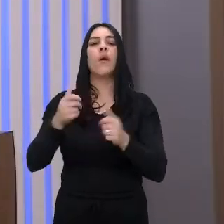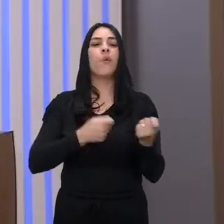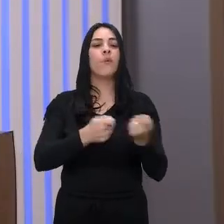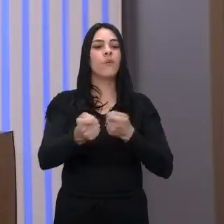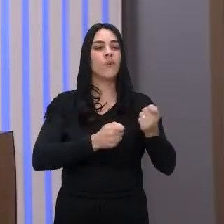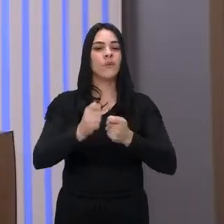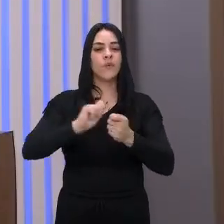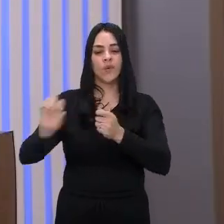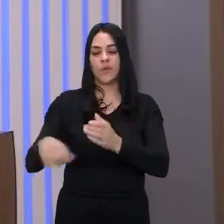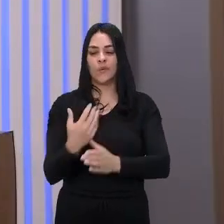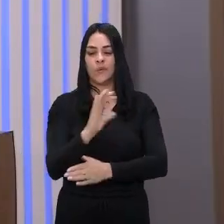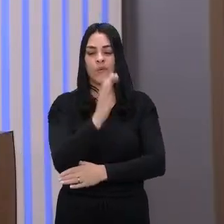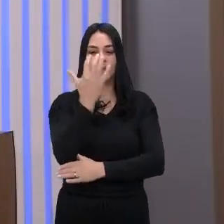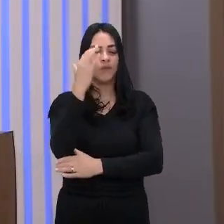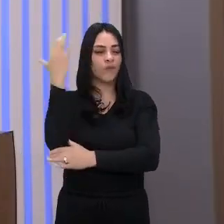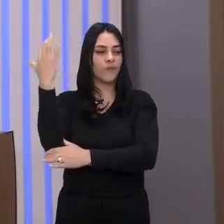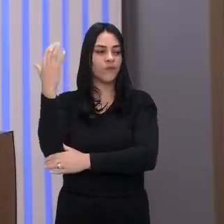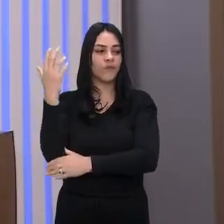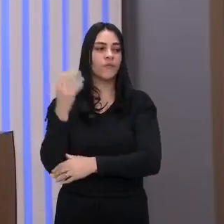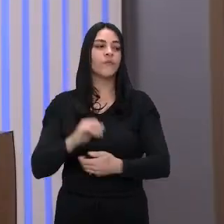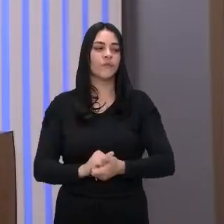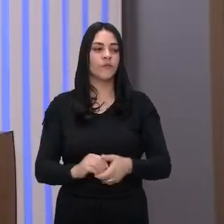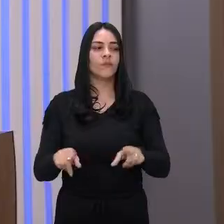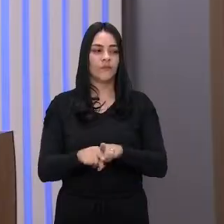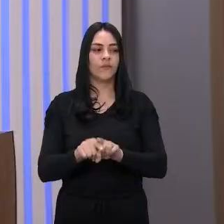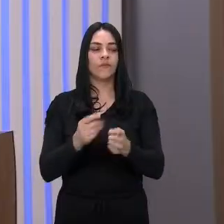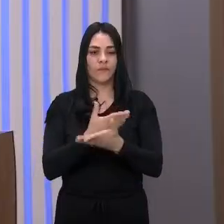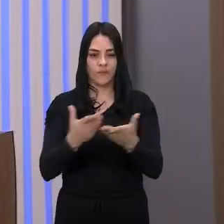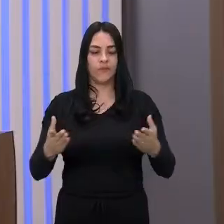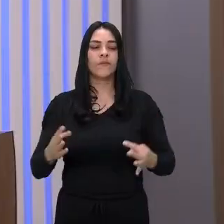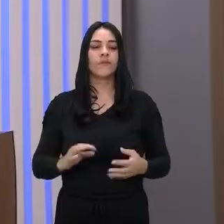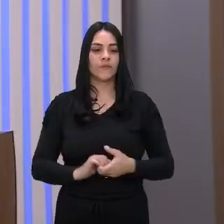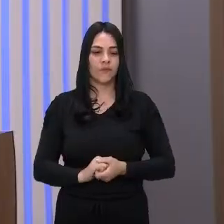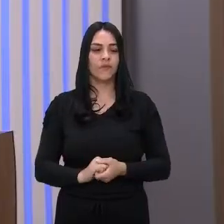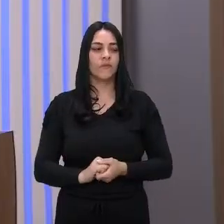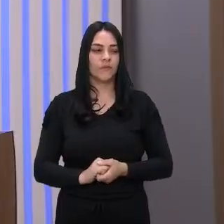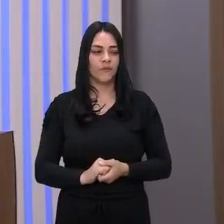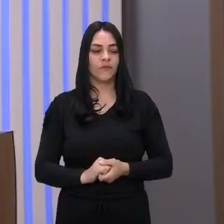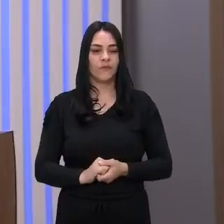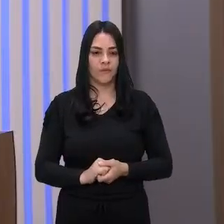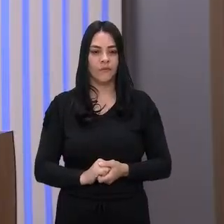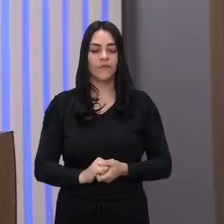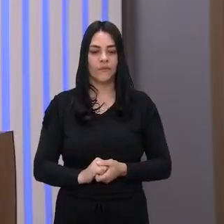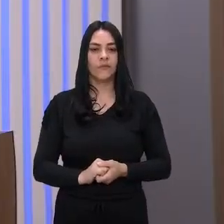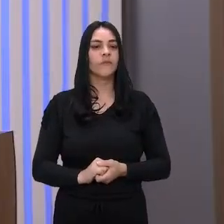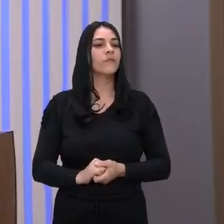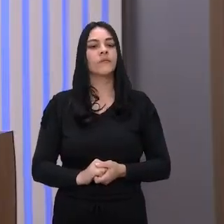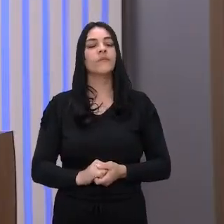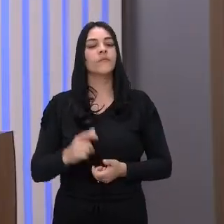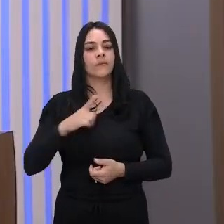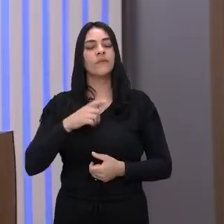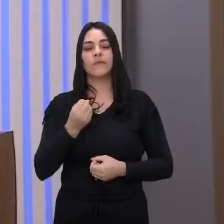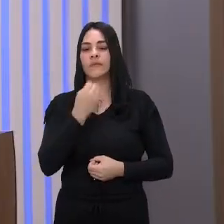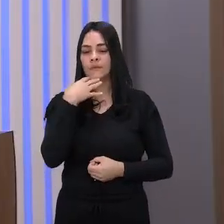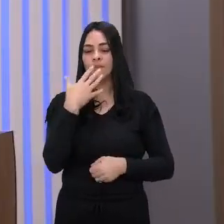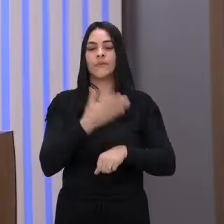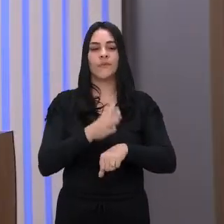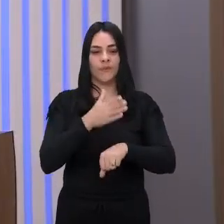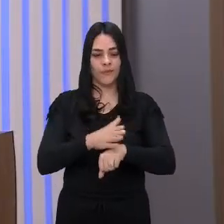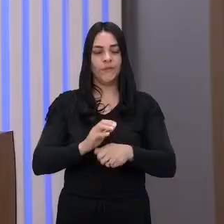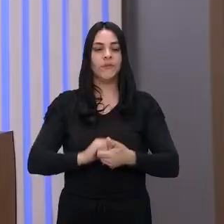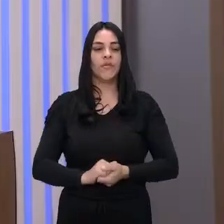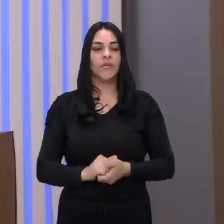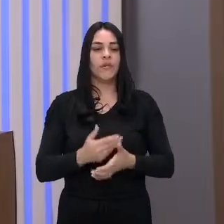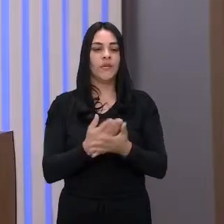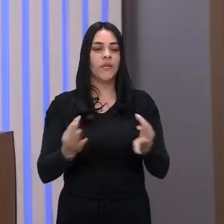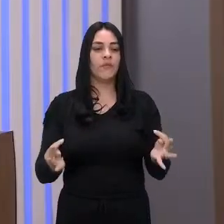Era genial, assim, eu adorei aquele. Eu só não vou lembrar agora o nome, mas que é um bom exemplo de interdisciplinaridade, de uma boa prática, que a gente já